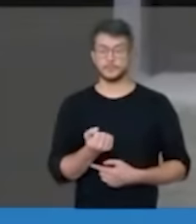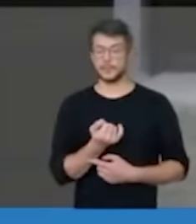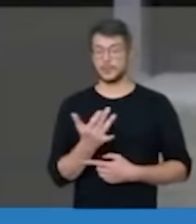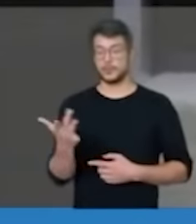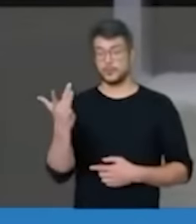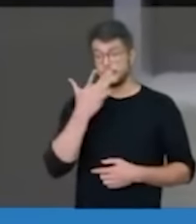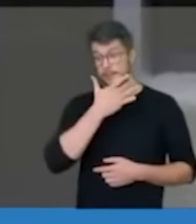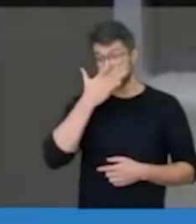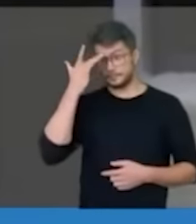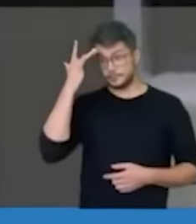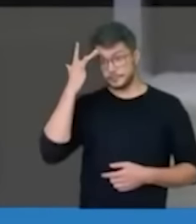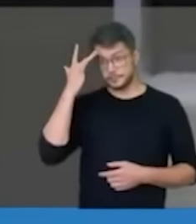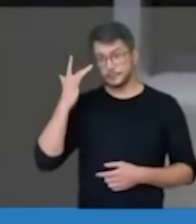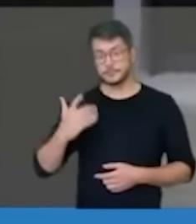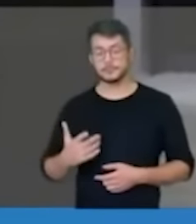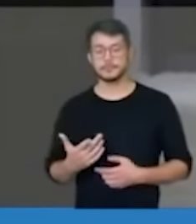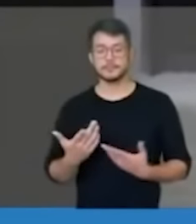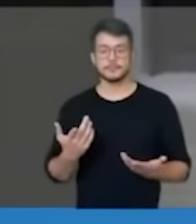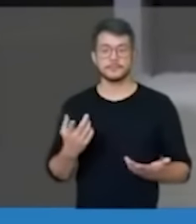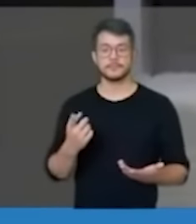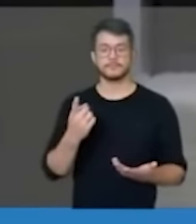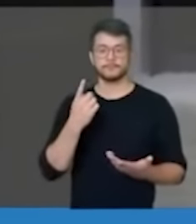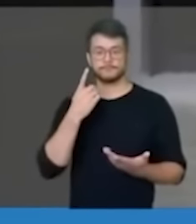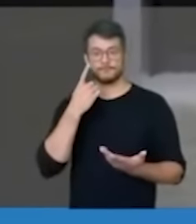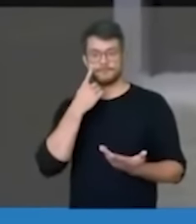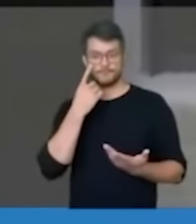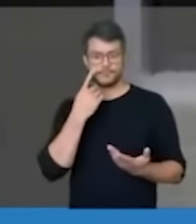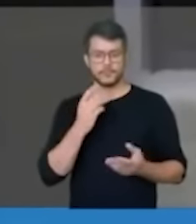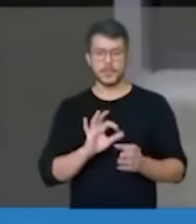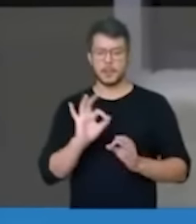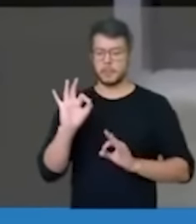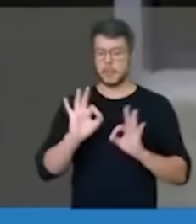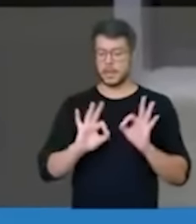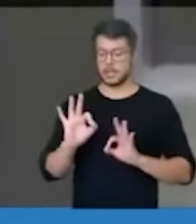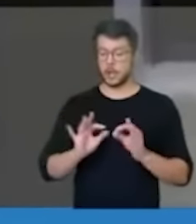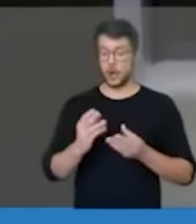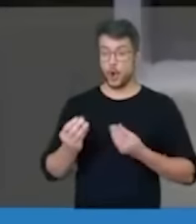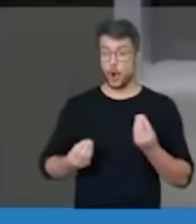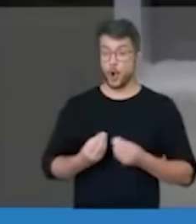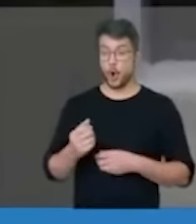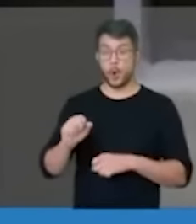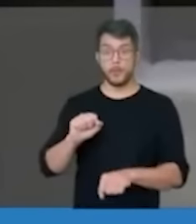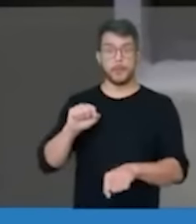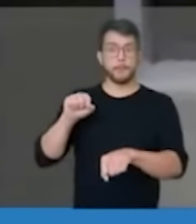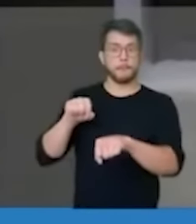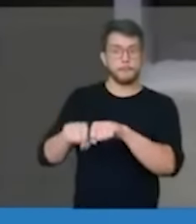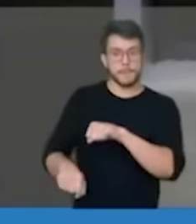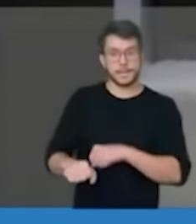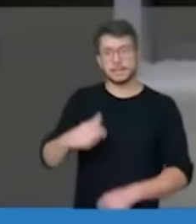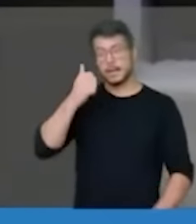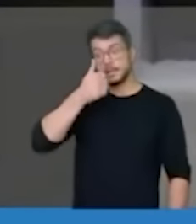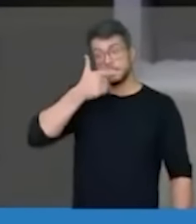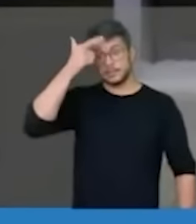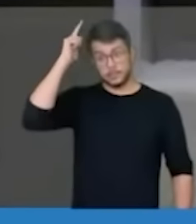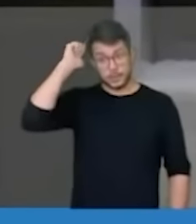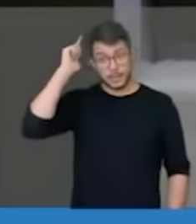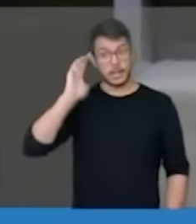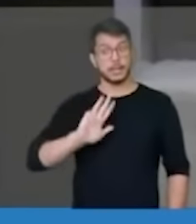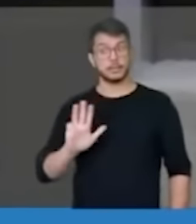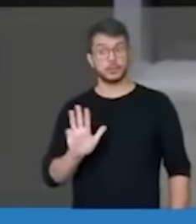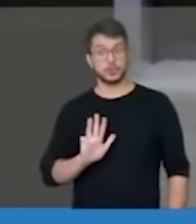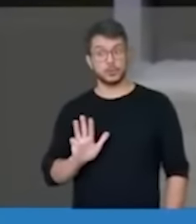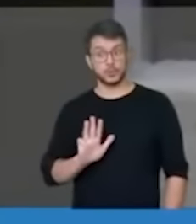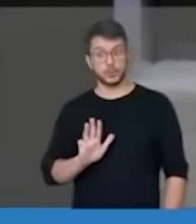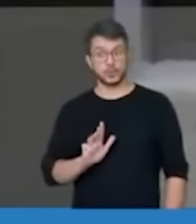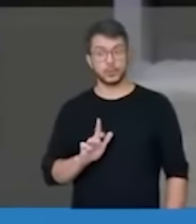Mário Fernandes, para planejar a morte de Alexandre de Moraes, também de Lula, também de Alckmin. Ou seja, aí